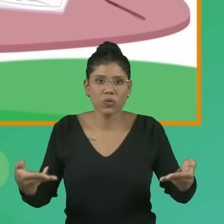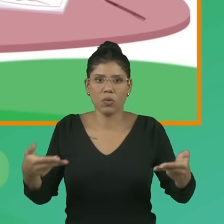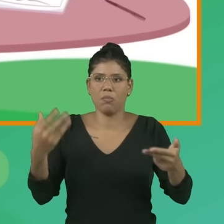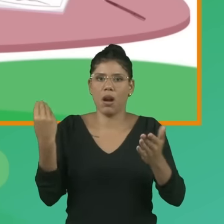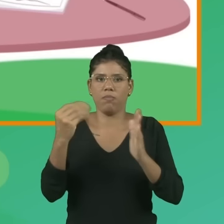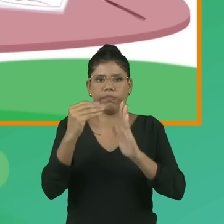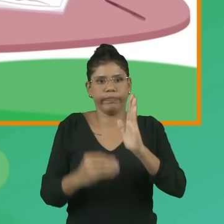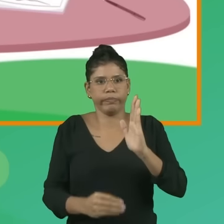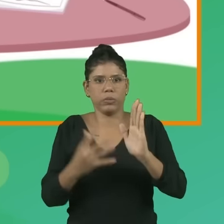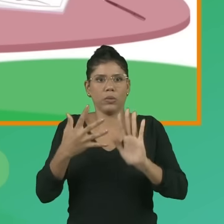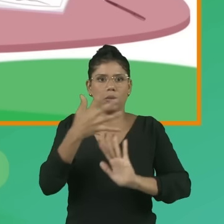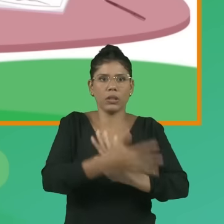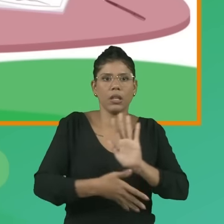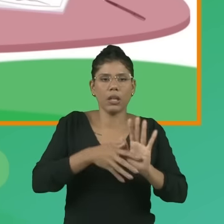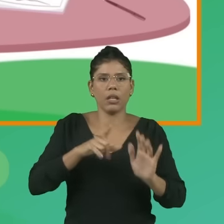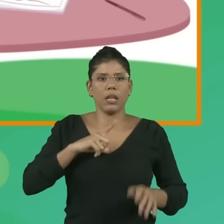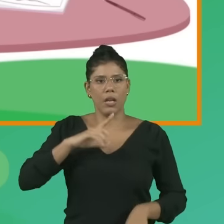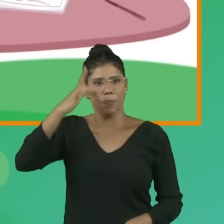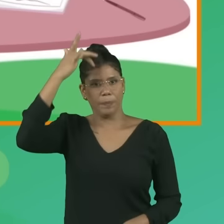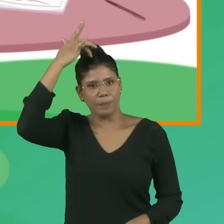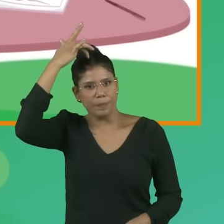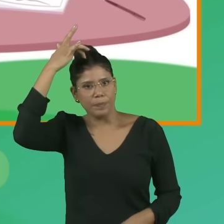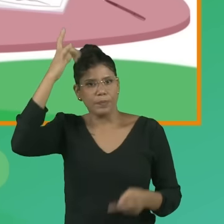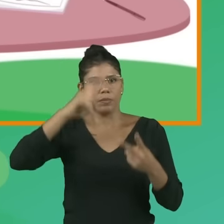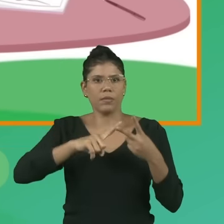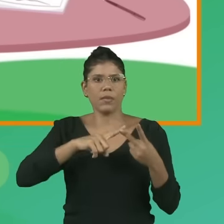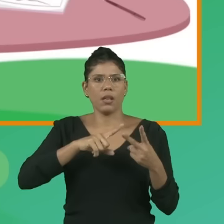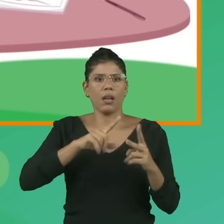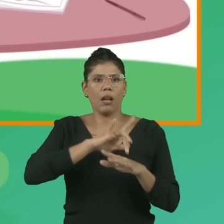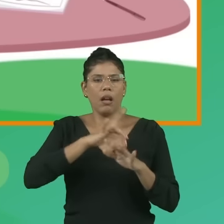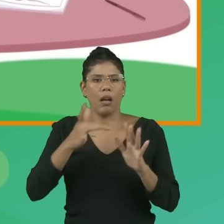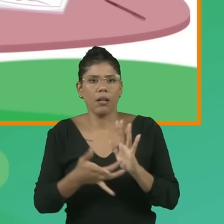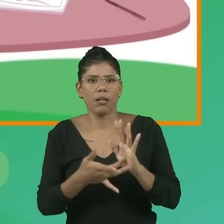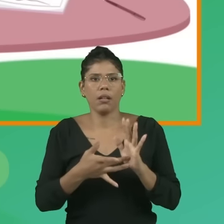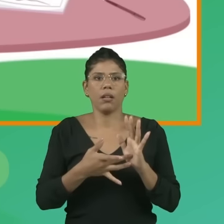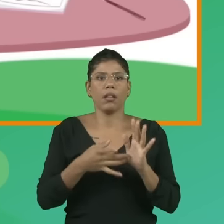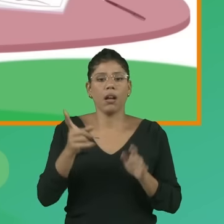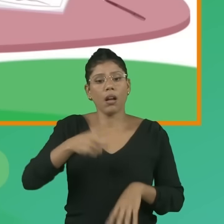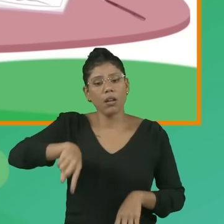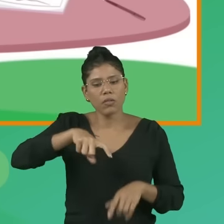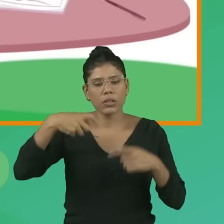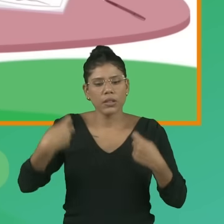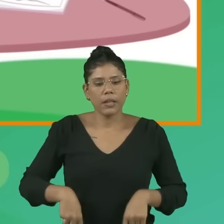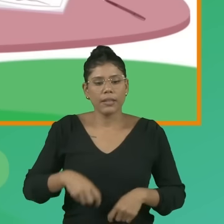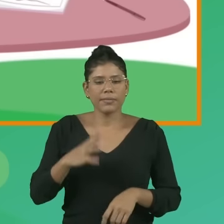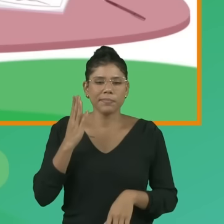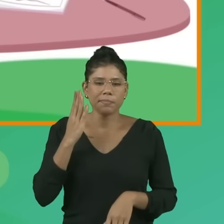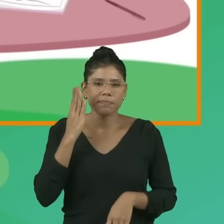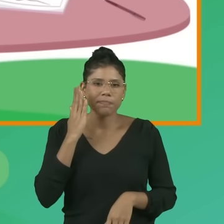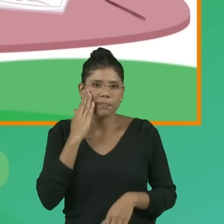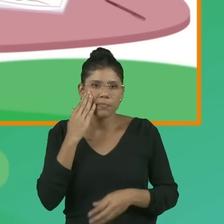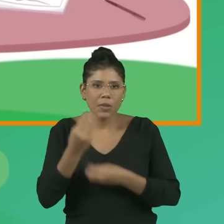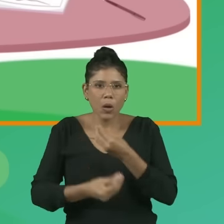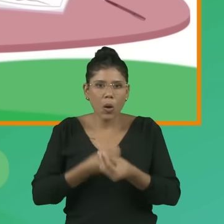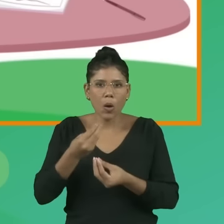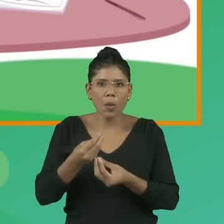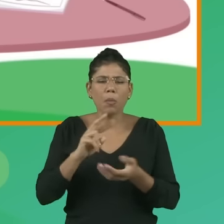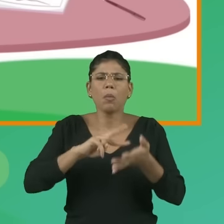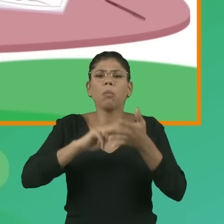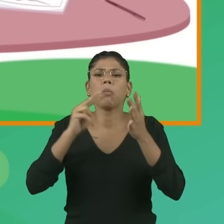ali na ironia, enfim, você vai ter que entender ali o que ele quer dizer através dessas figuras de linguagem,